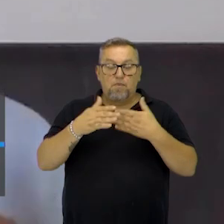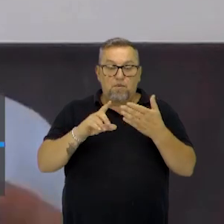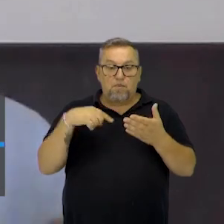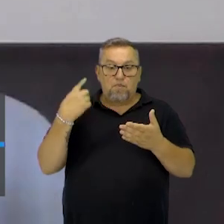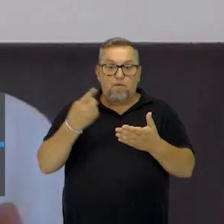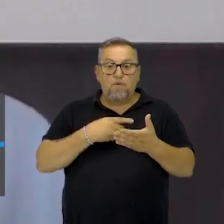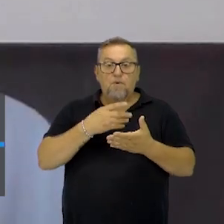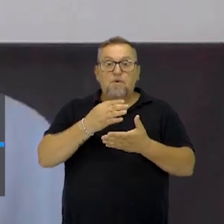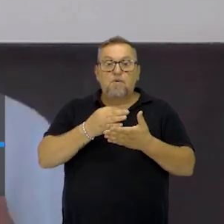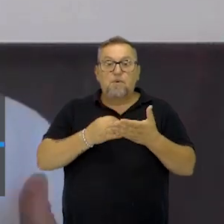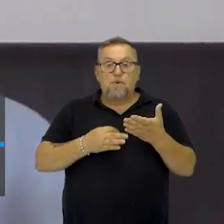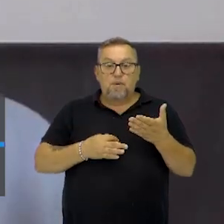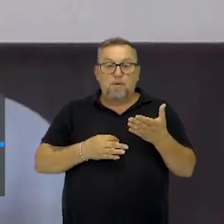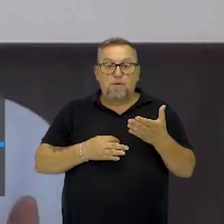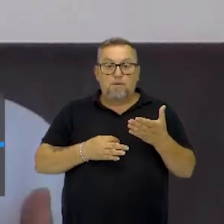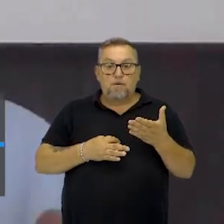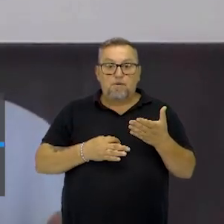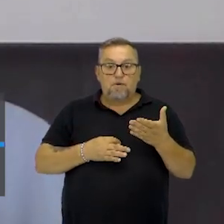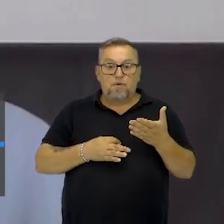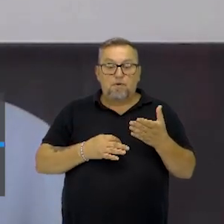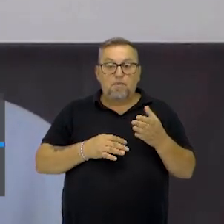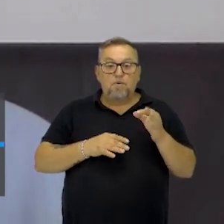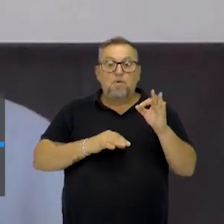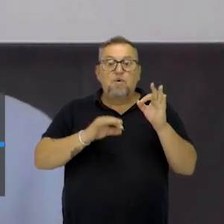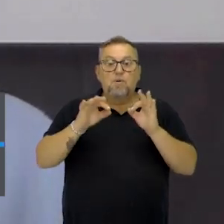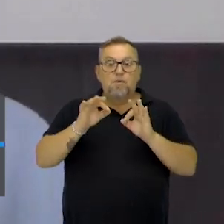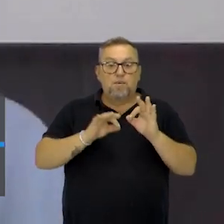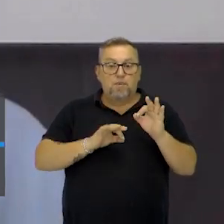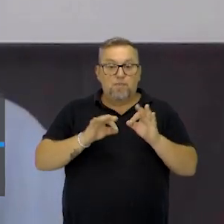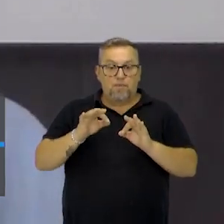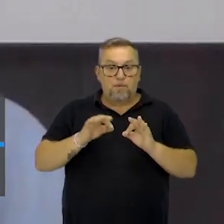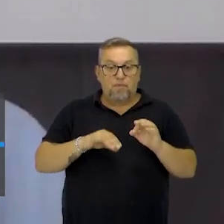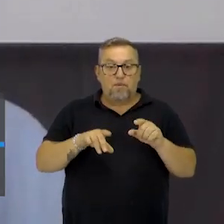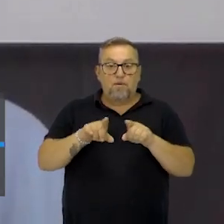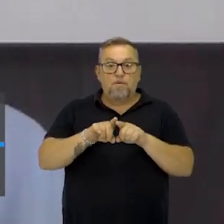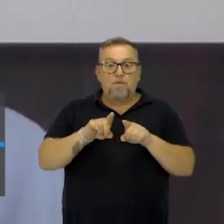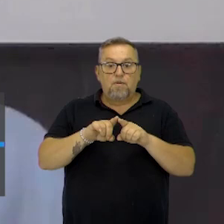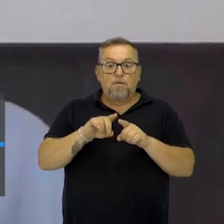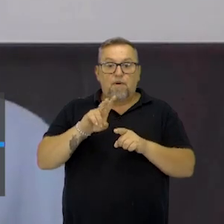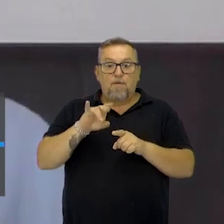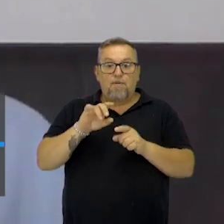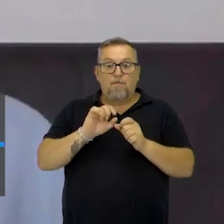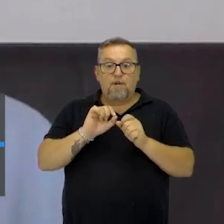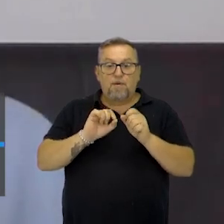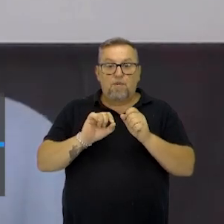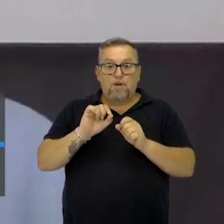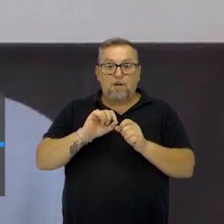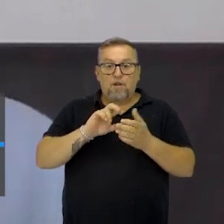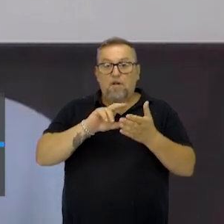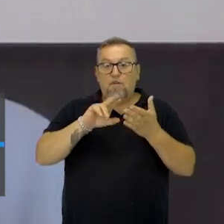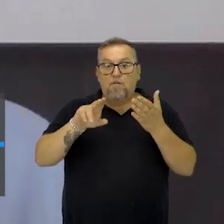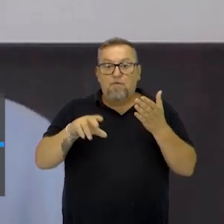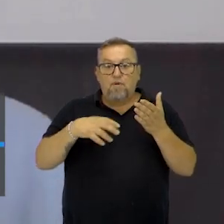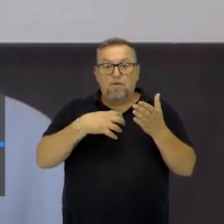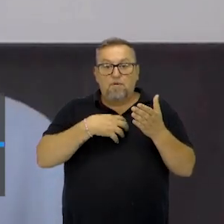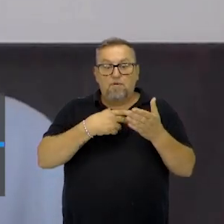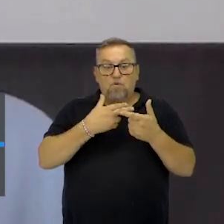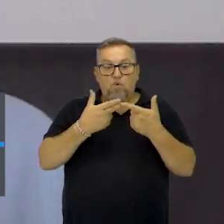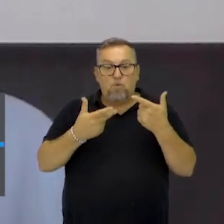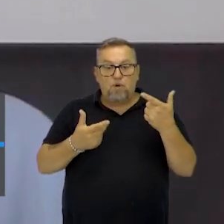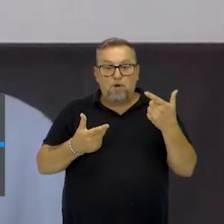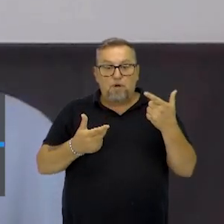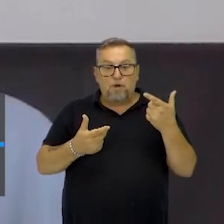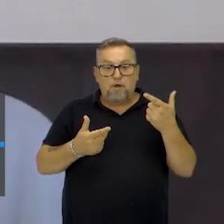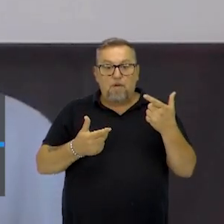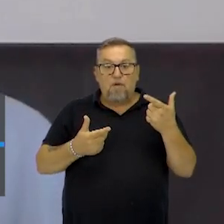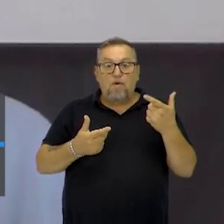né? O nosso projeto de dizer, e aí a gente vai recorrer a diferentes recursos,